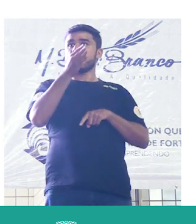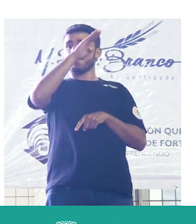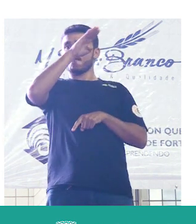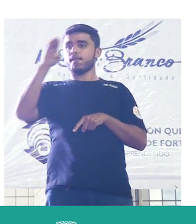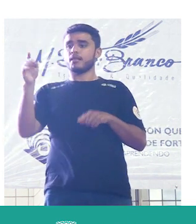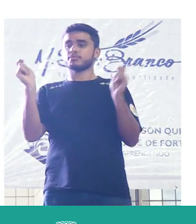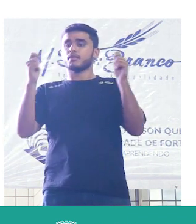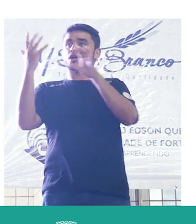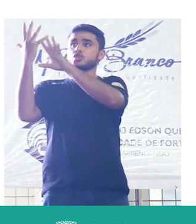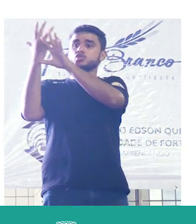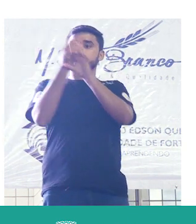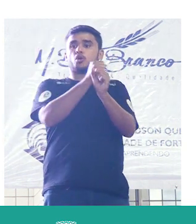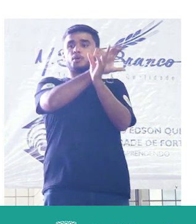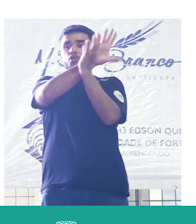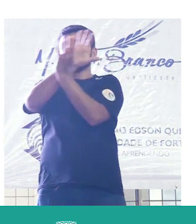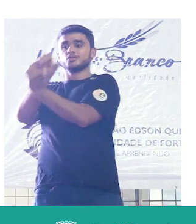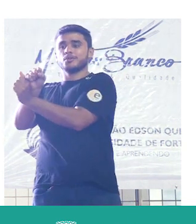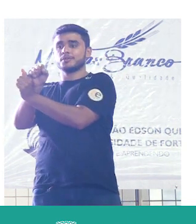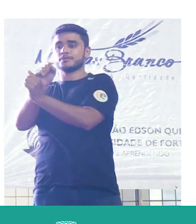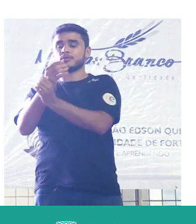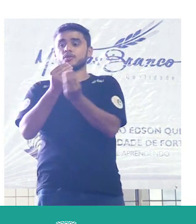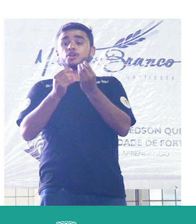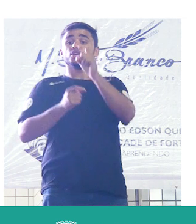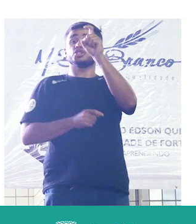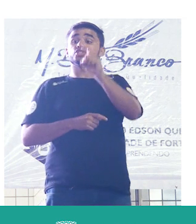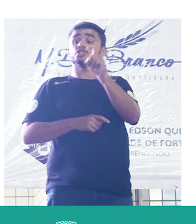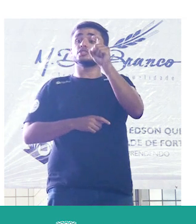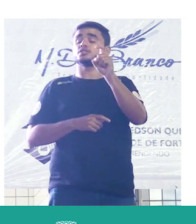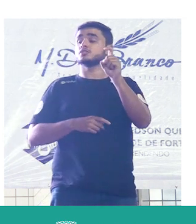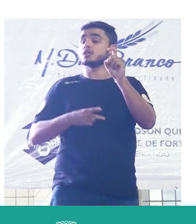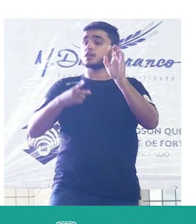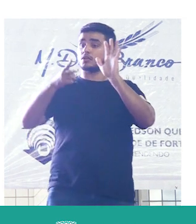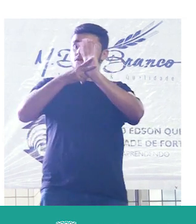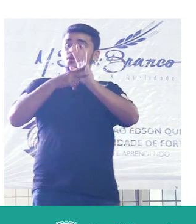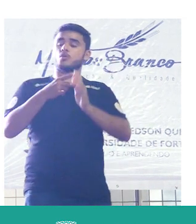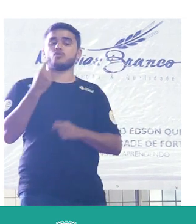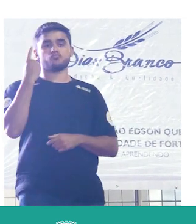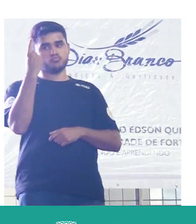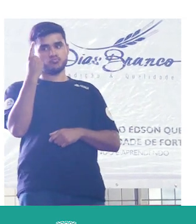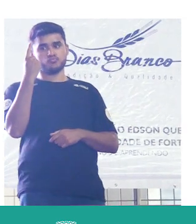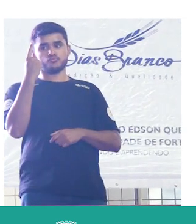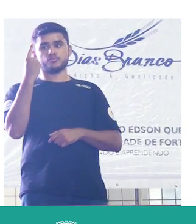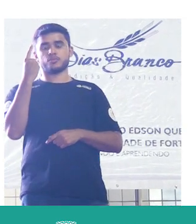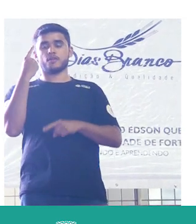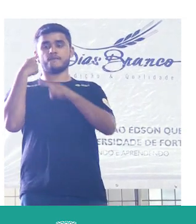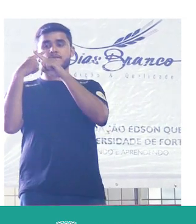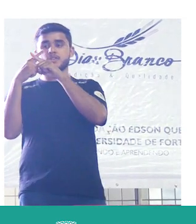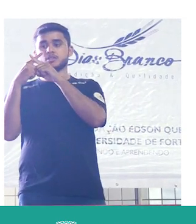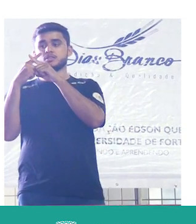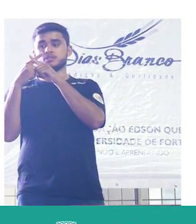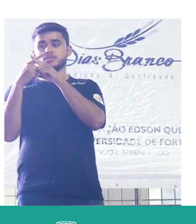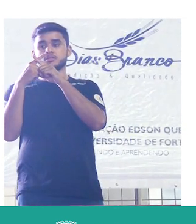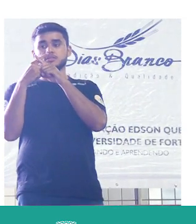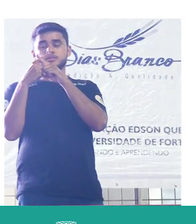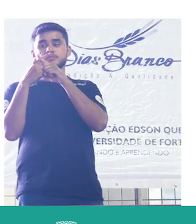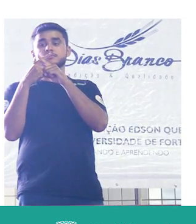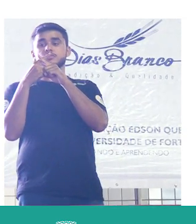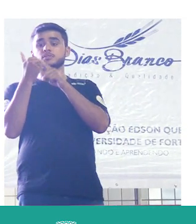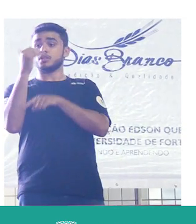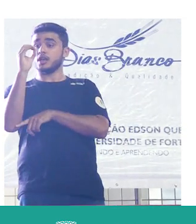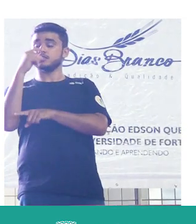Pessoal, quanto é que vai dar X? X vai ser igual a 1, que multiplica 10, que multiplica